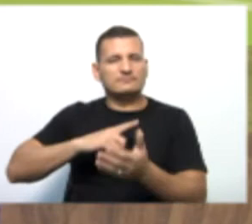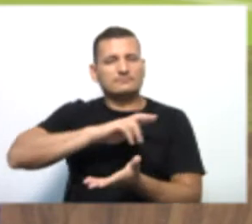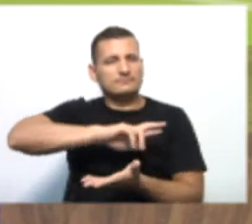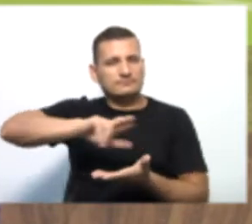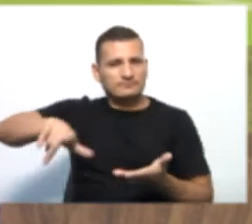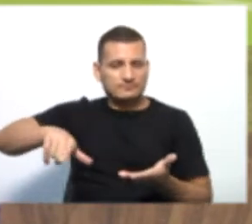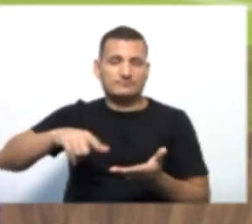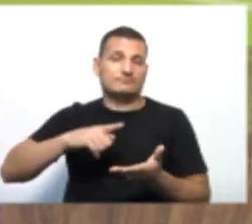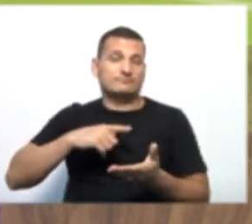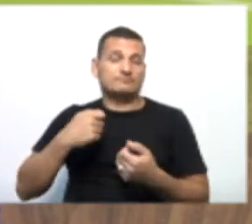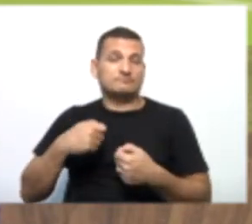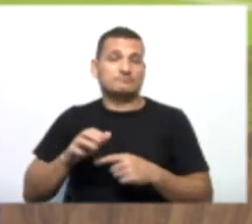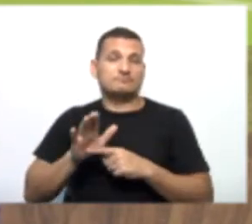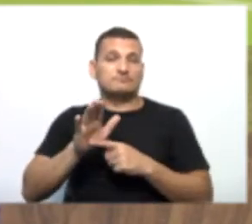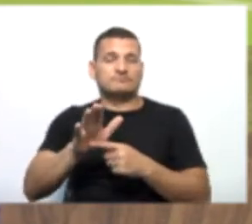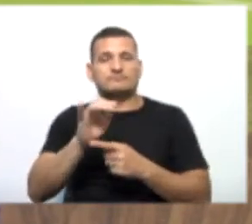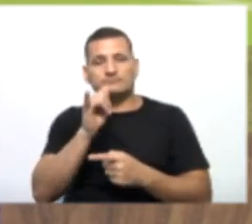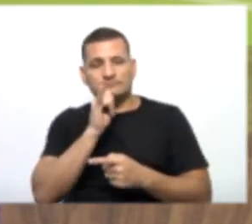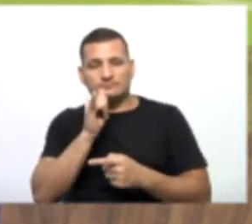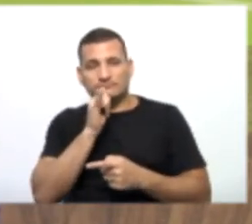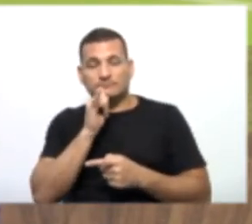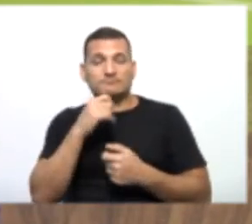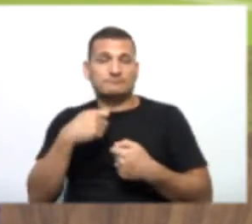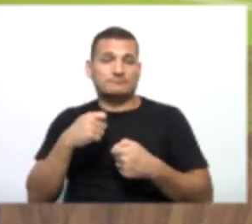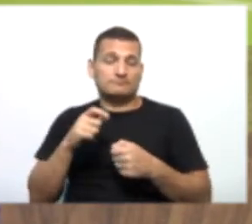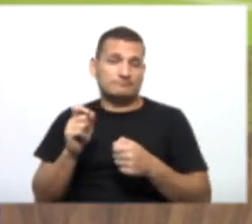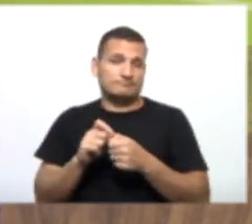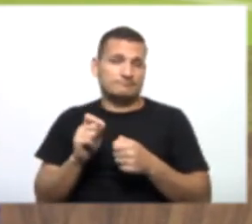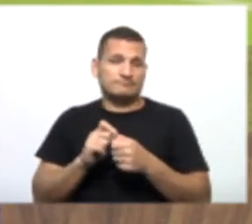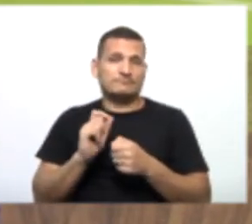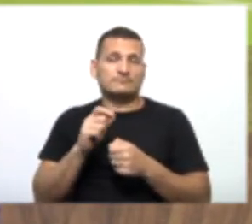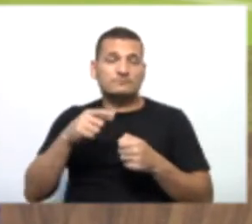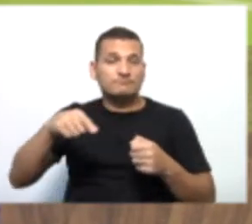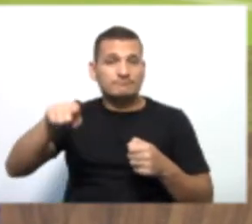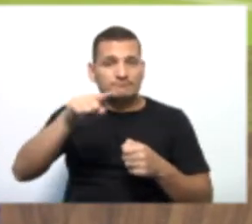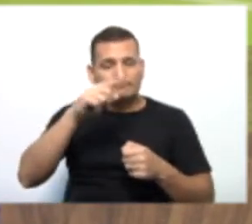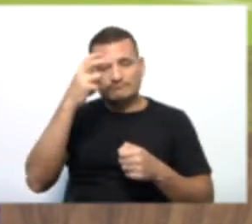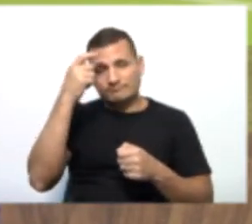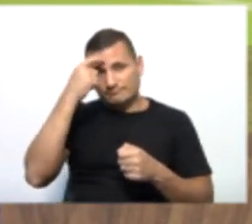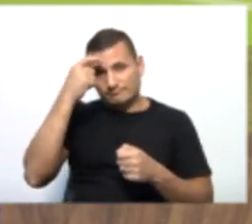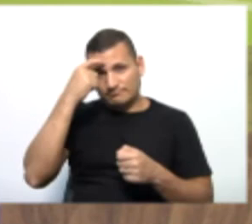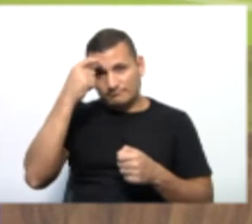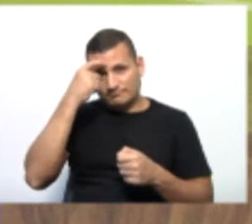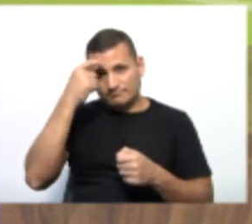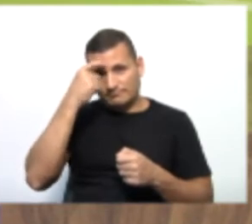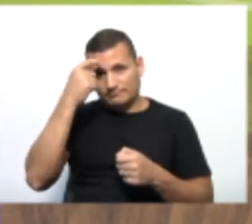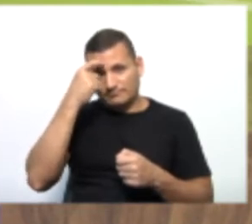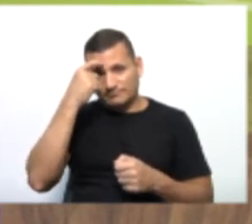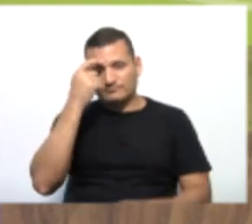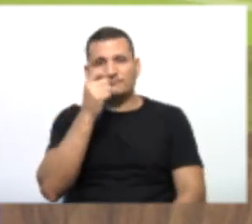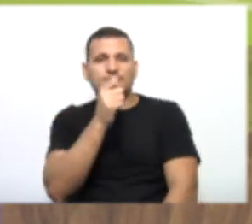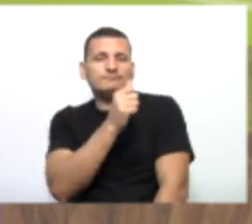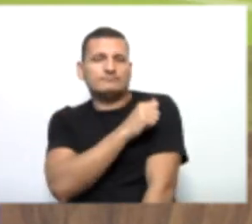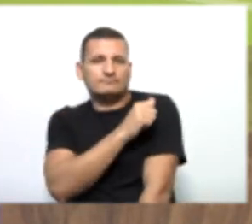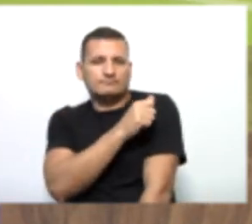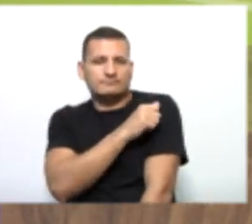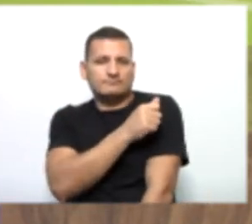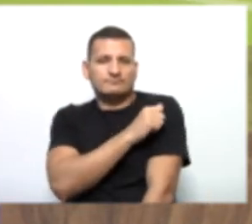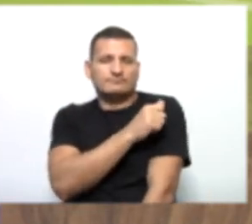precisamos trazer isso como exemplo, precisamos fazer com que você se conscientize, os alunos se